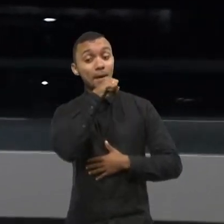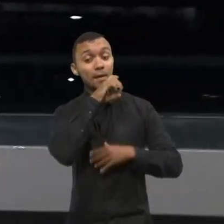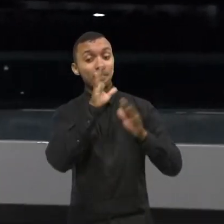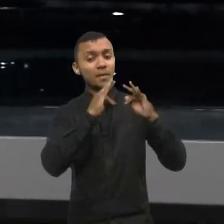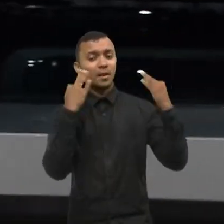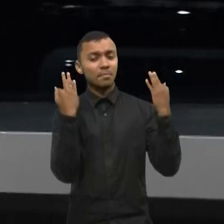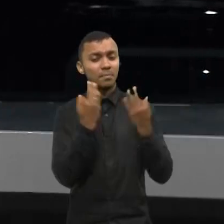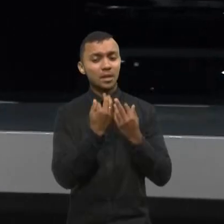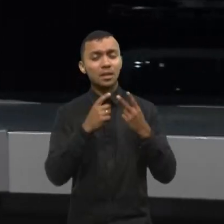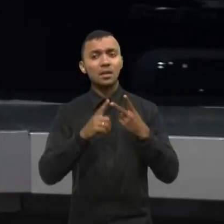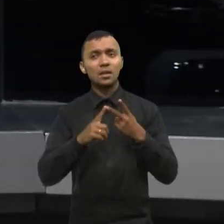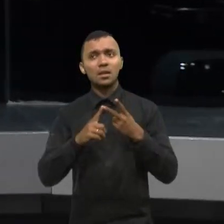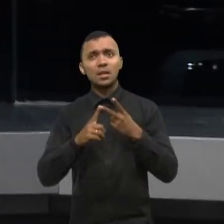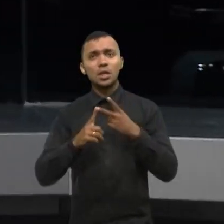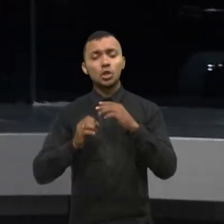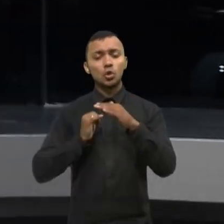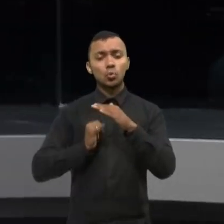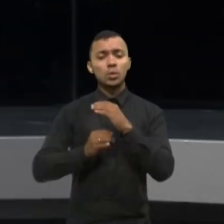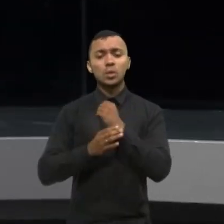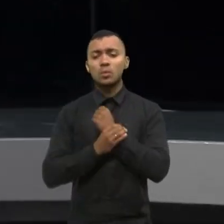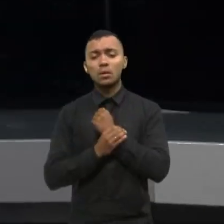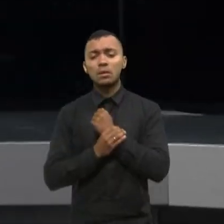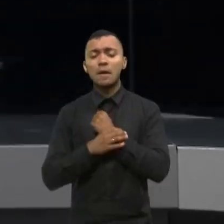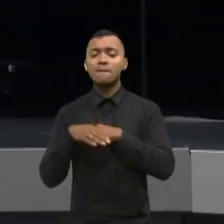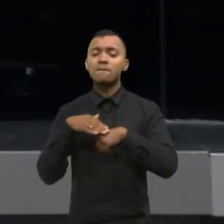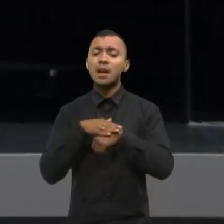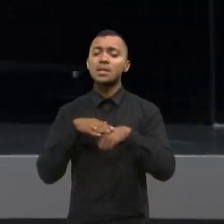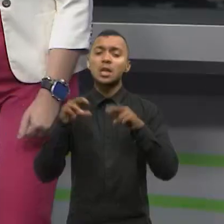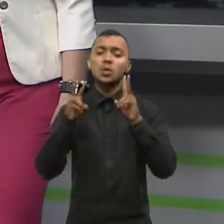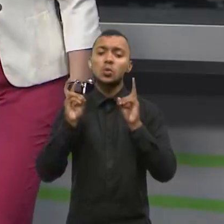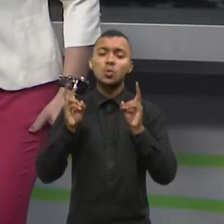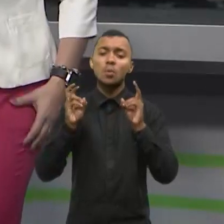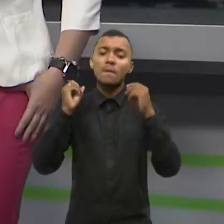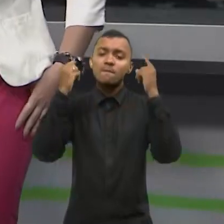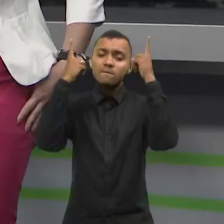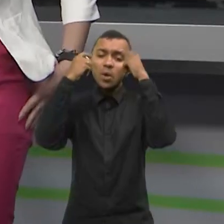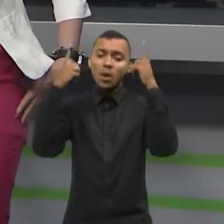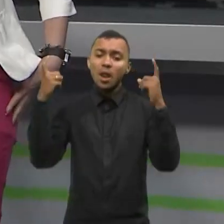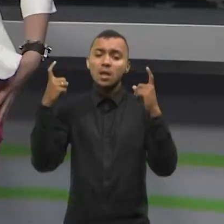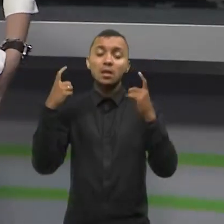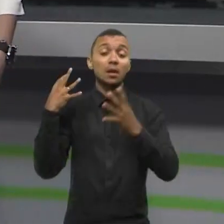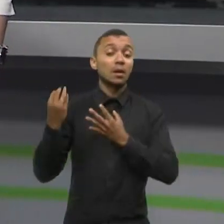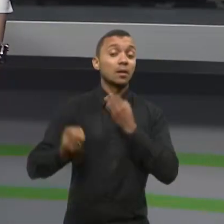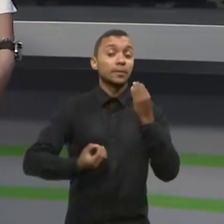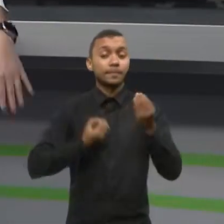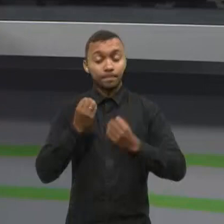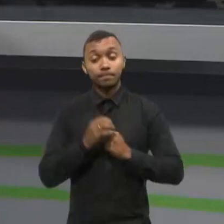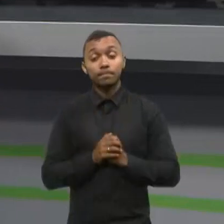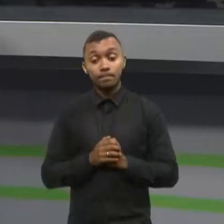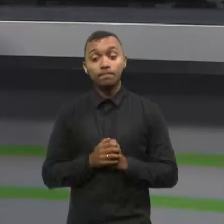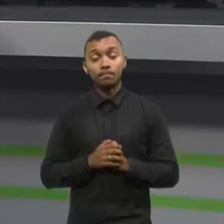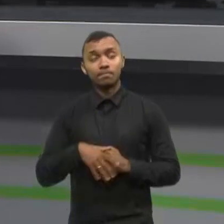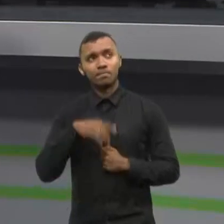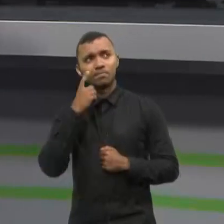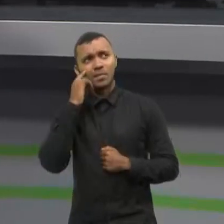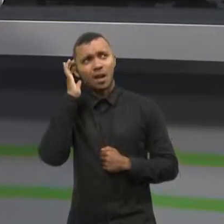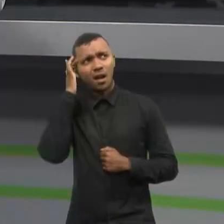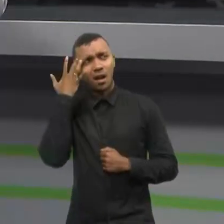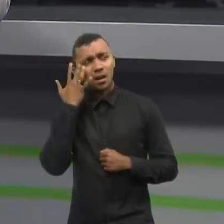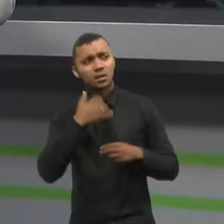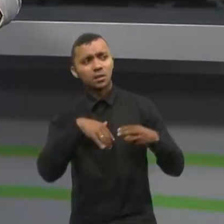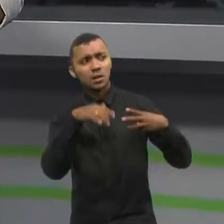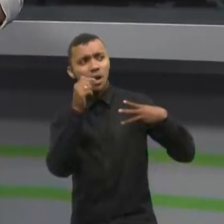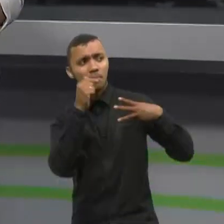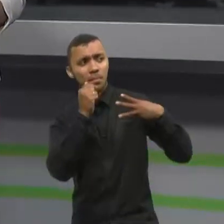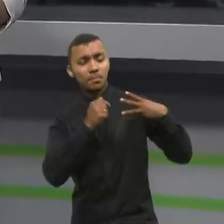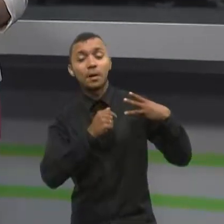de violência com crianças e adolescentes? Pois bem, especialistas abordam que essas questões dependem